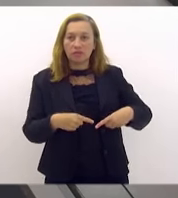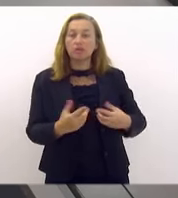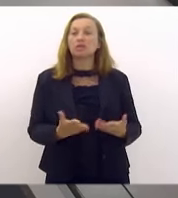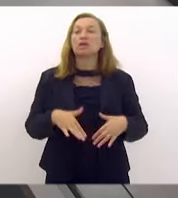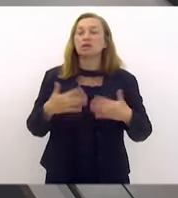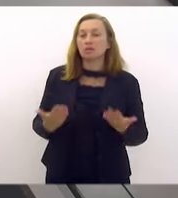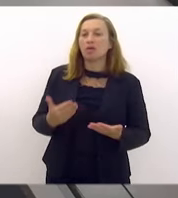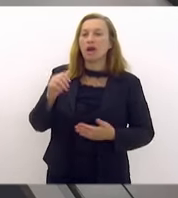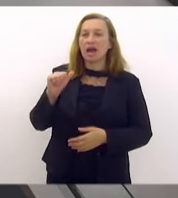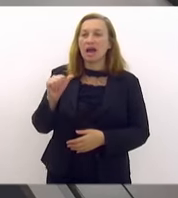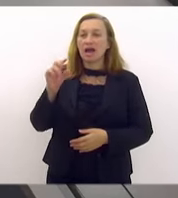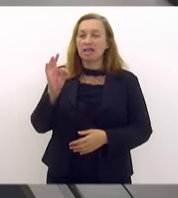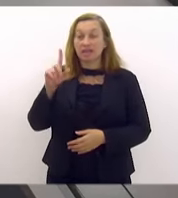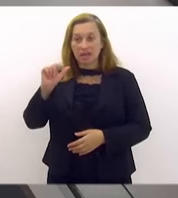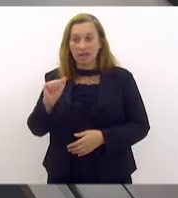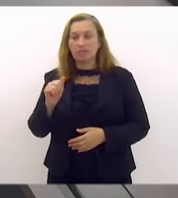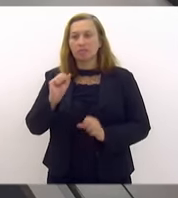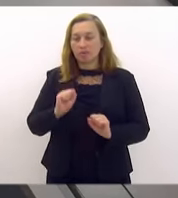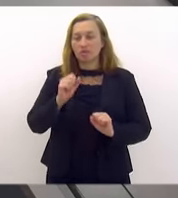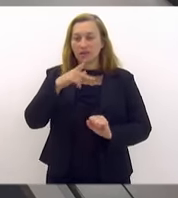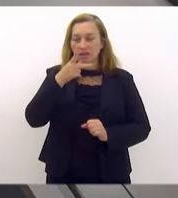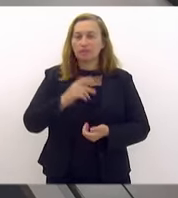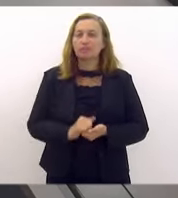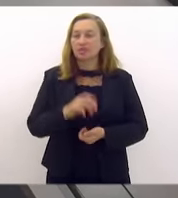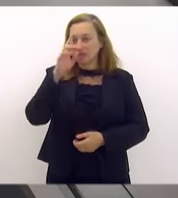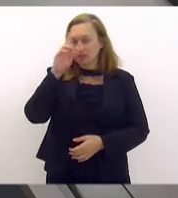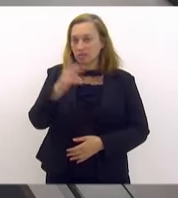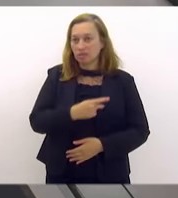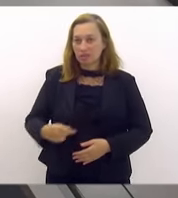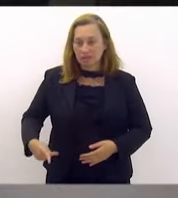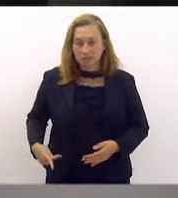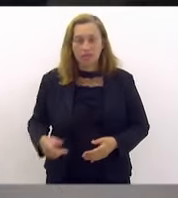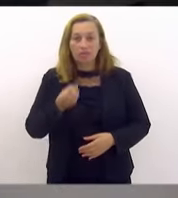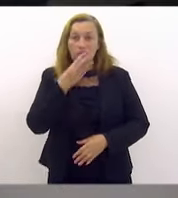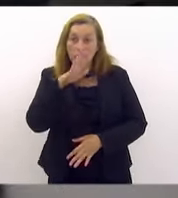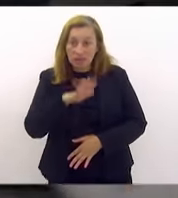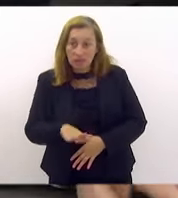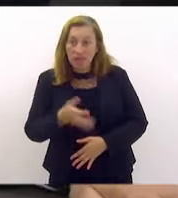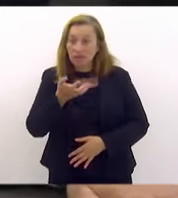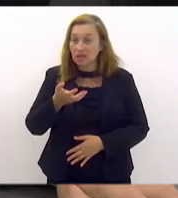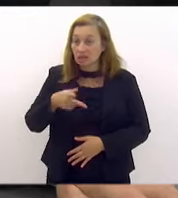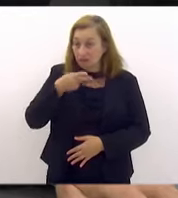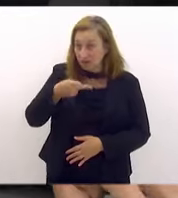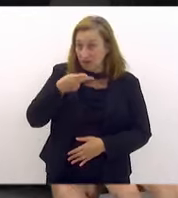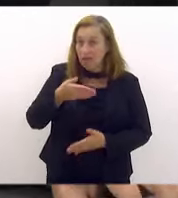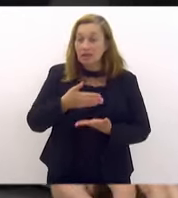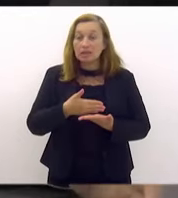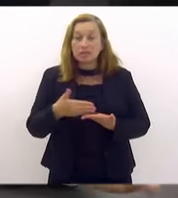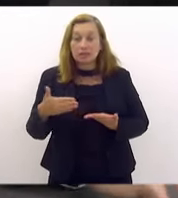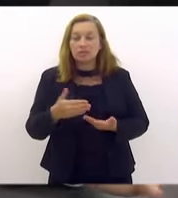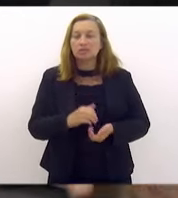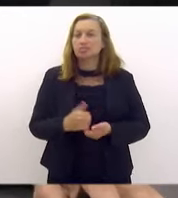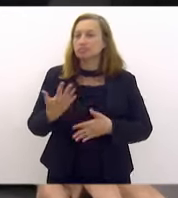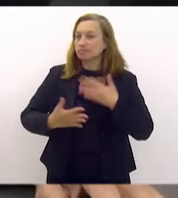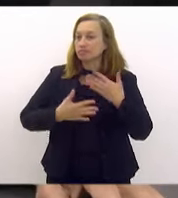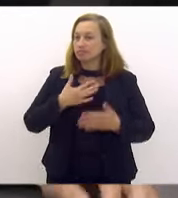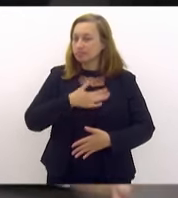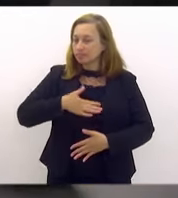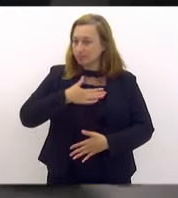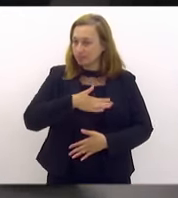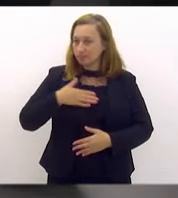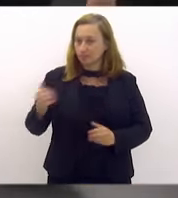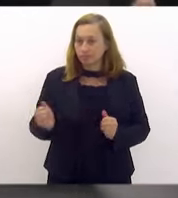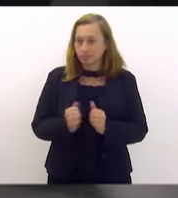Senor o senhor tem a palavra senhora presidenta Boa tarde queria dizer inicialmente que é um prazer enorme estar